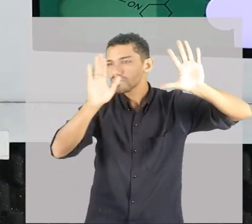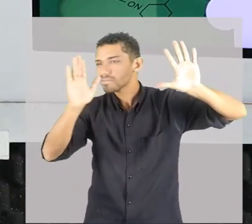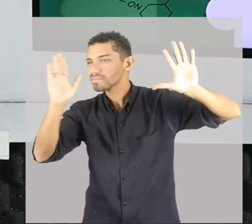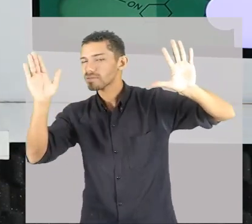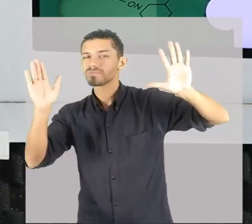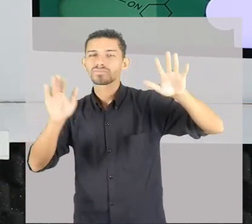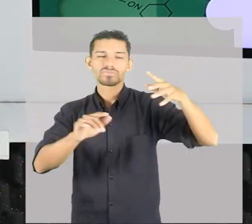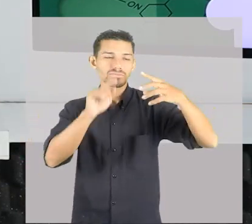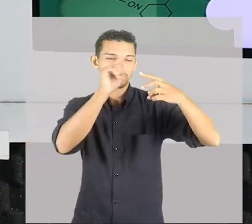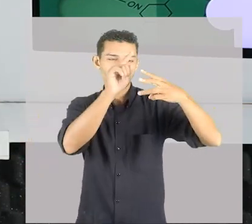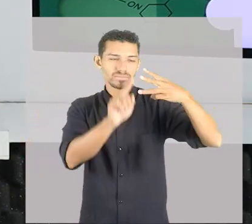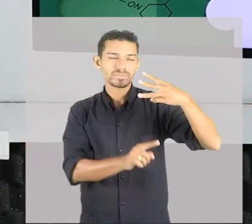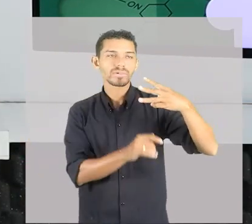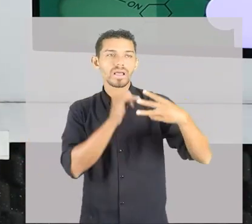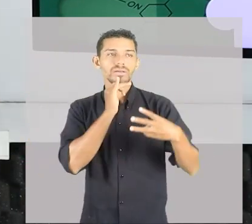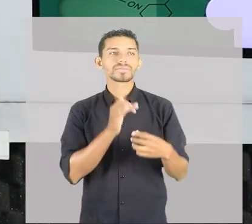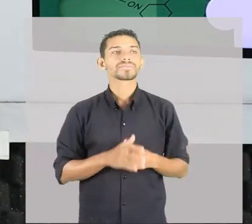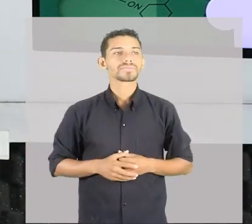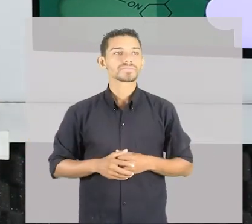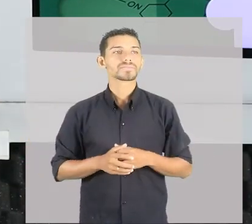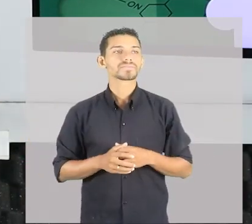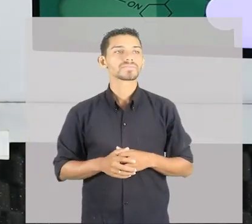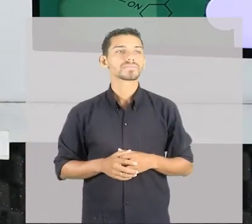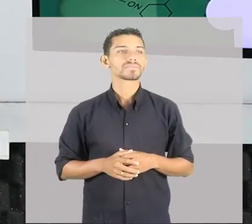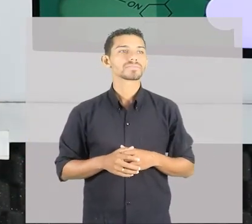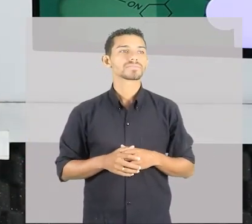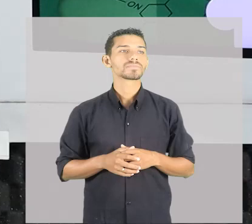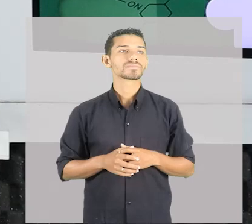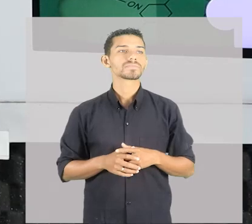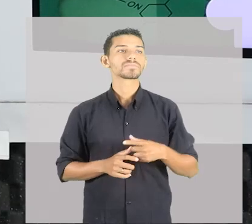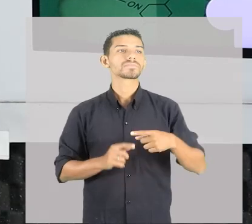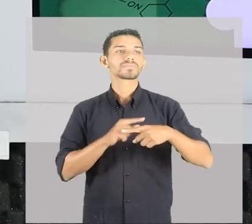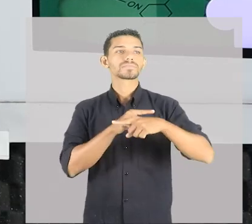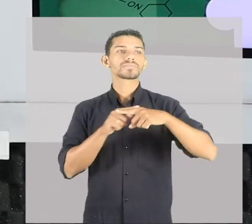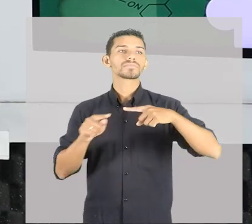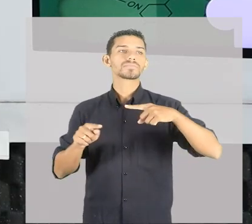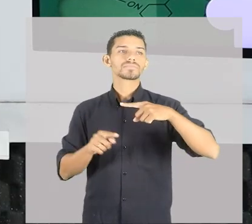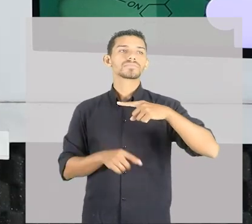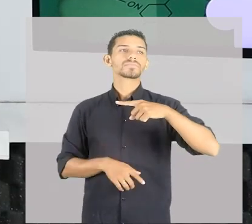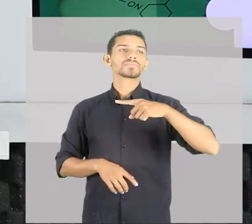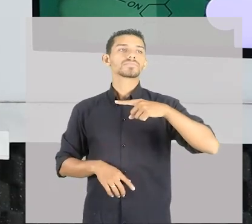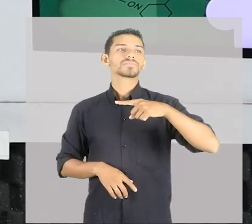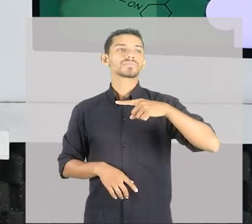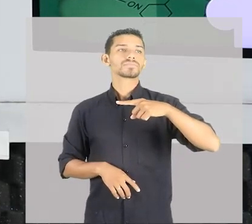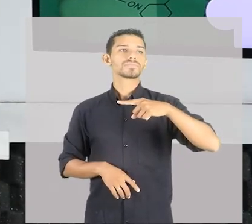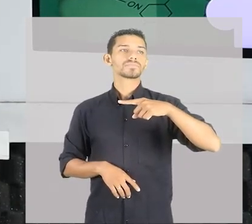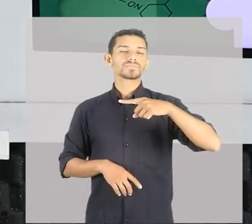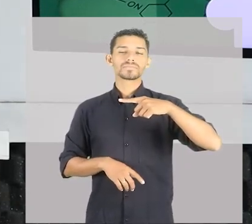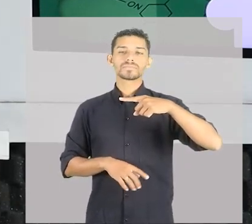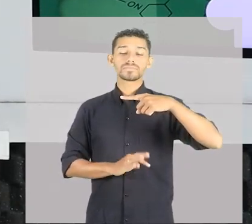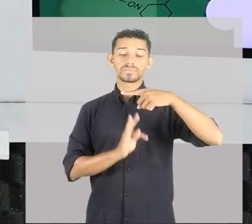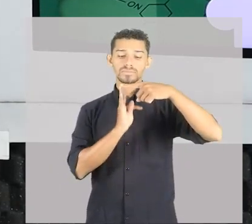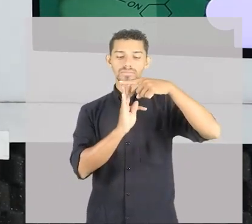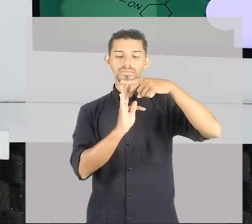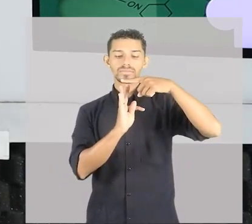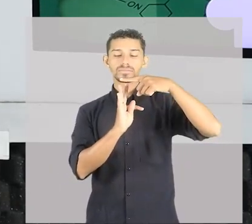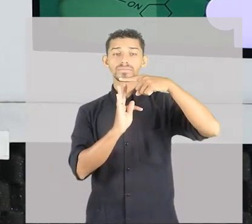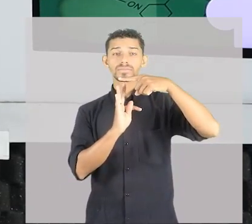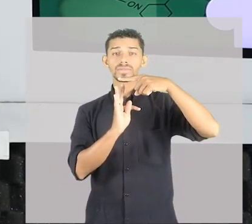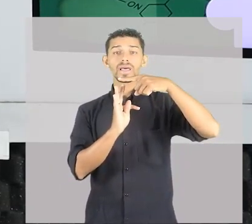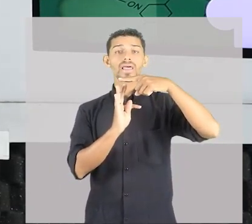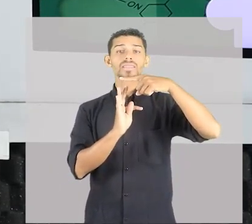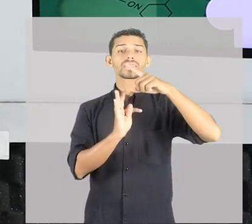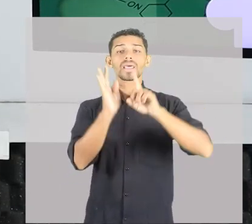as outras então por exemplo ó isotérmica temperatura constante corta temperatura sobra pressão